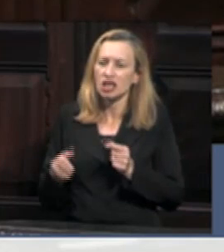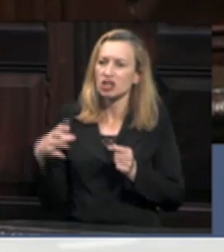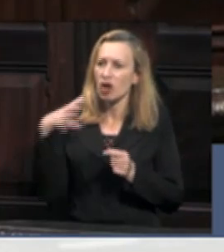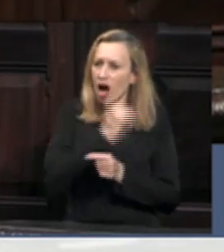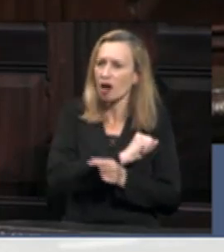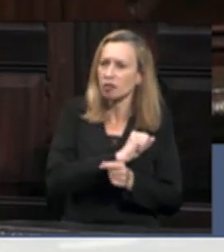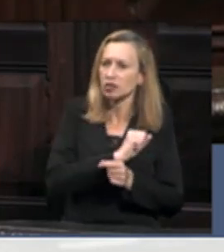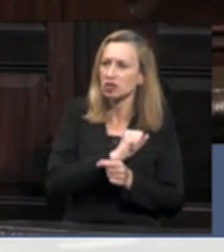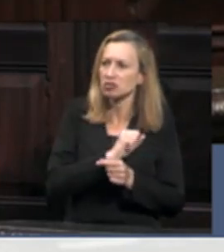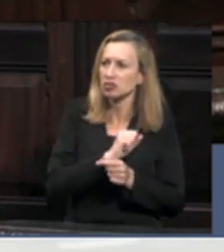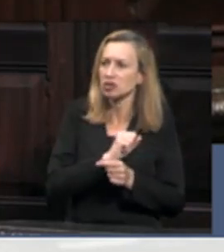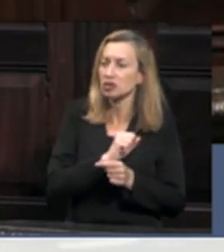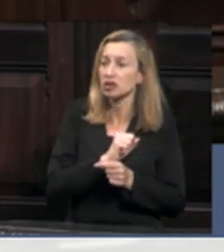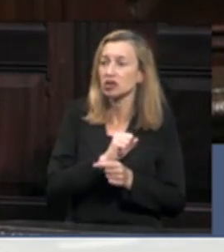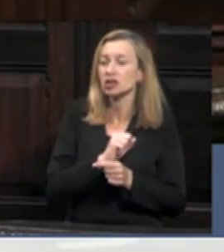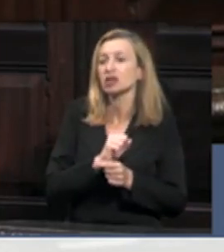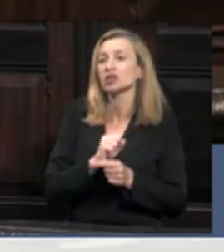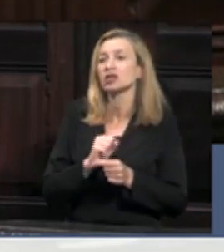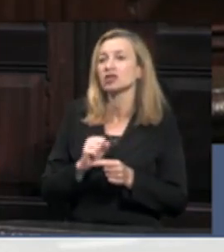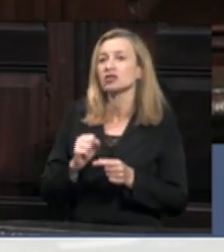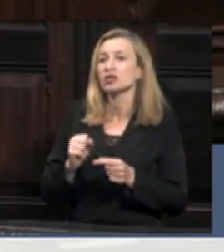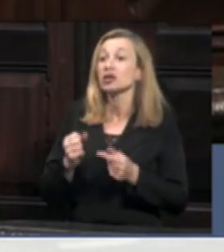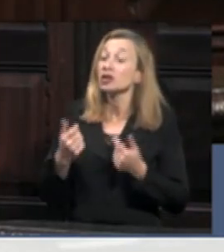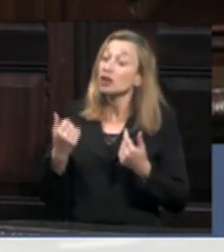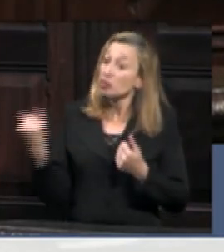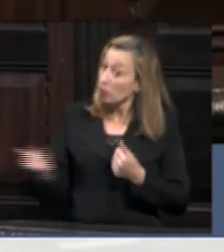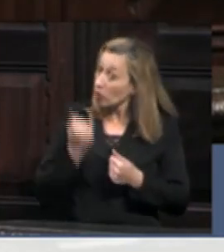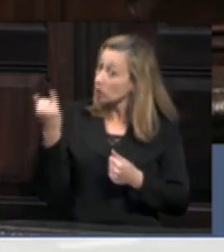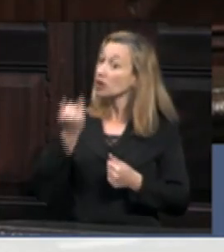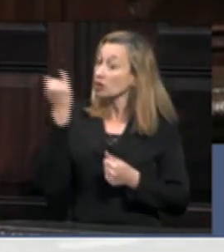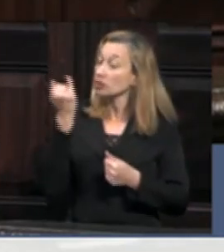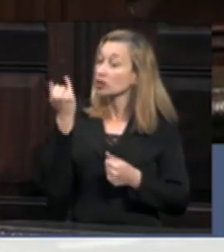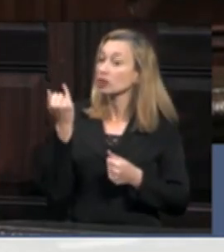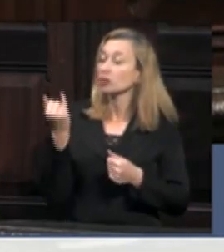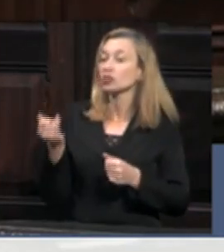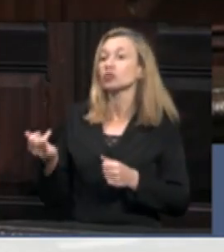Janeiro, essenciais para o futuro do Estado, sejam